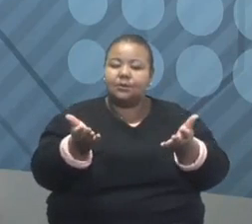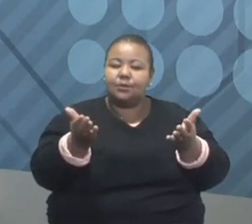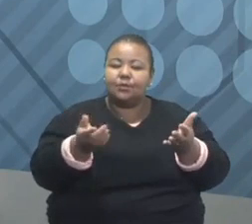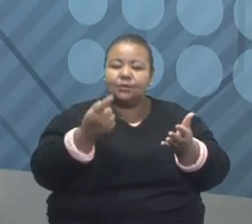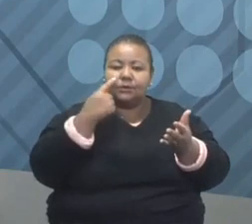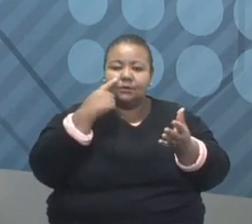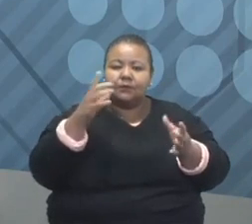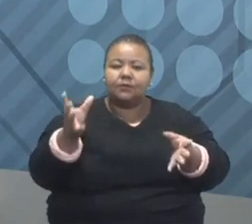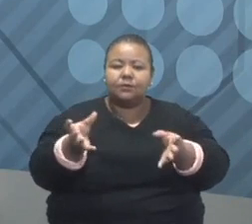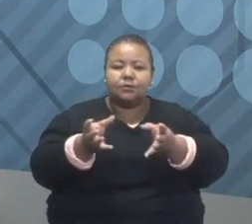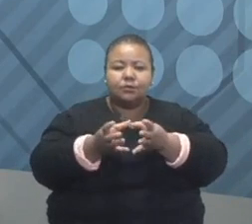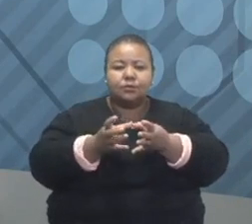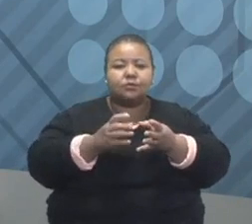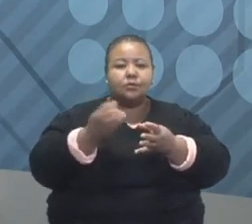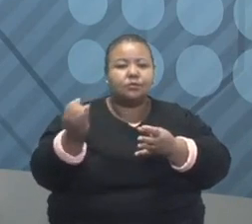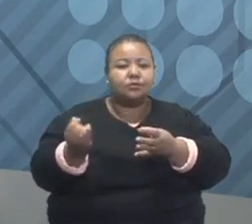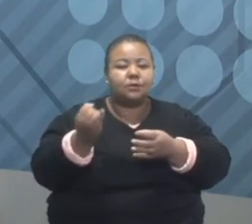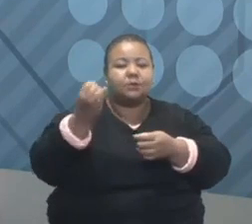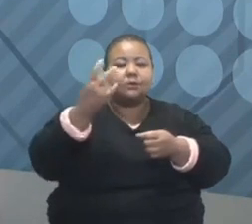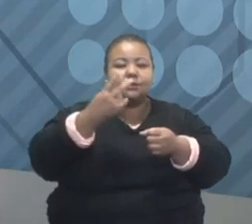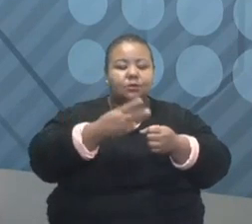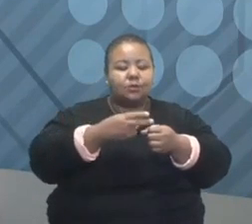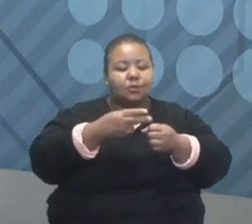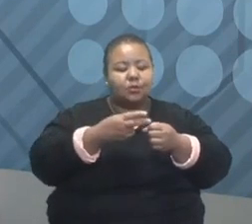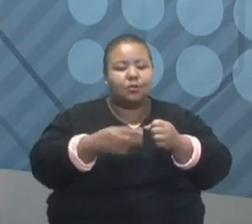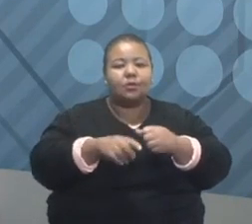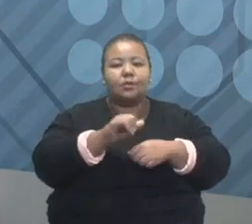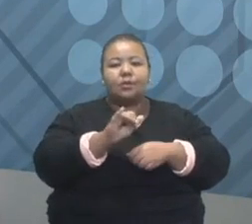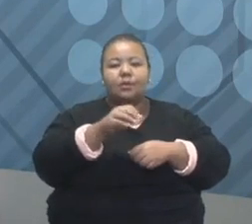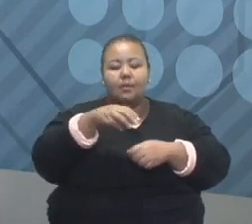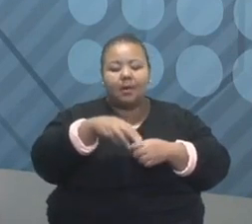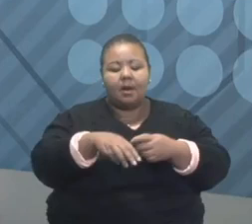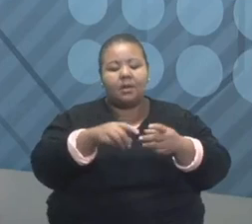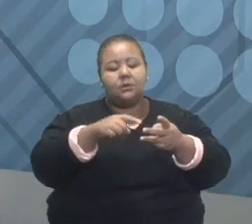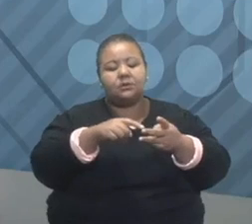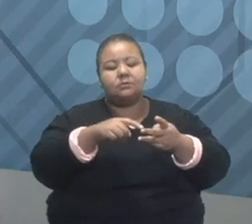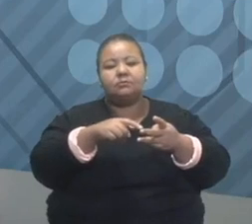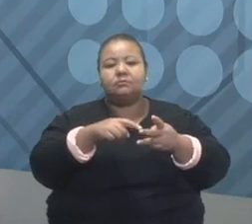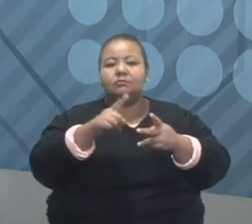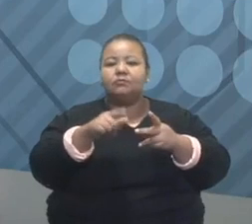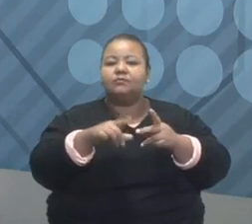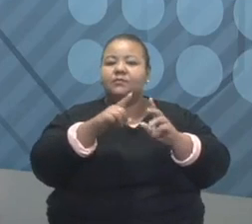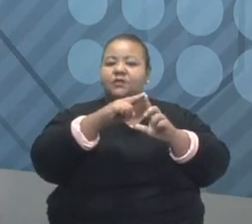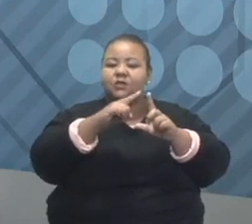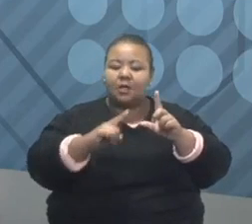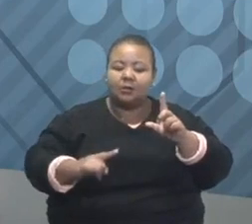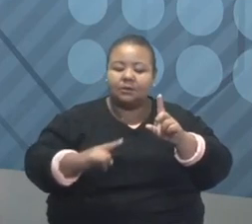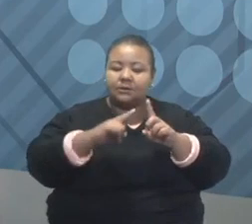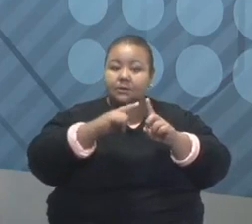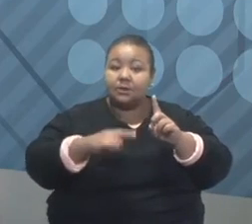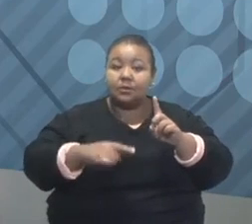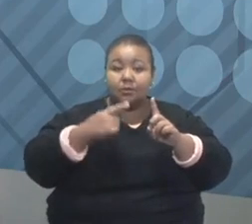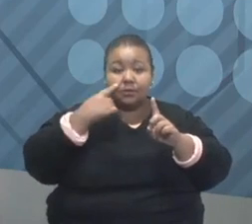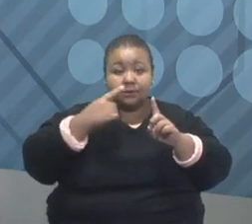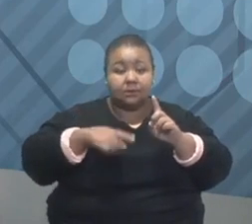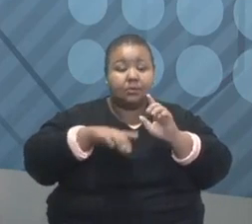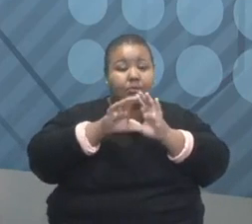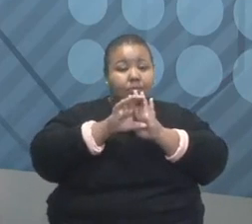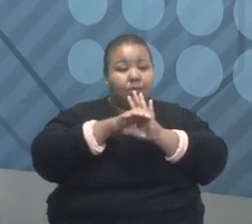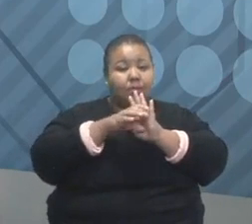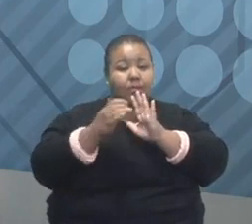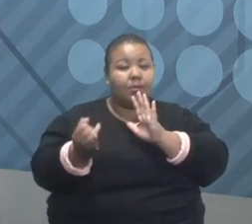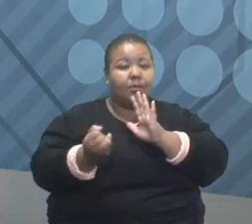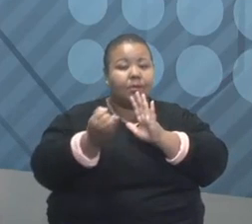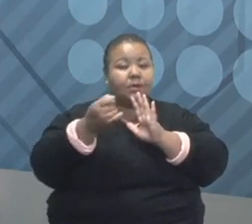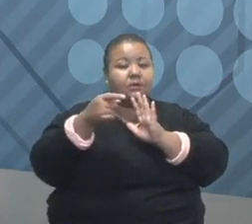conjuntos importantes de núcleo, imagem, alto valor e alto vetor, diagonalização. Então, são conceitos importantes